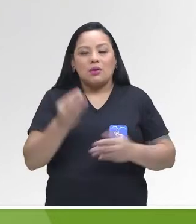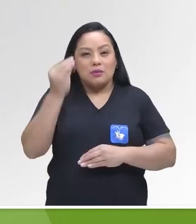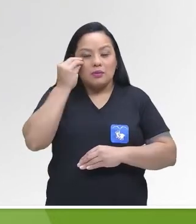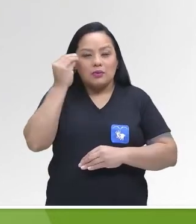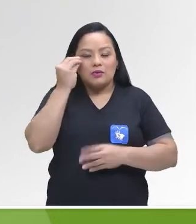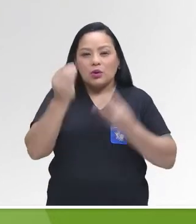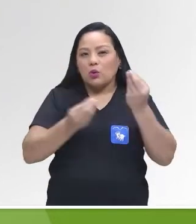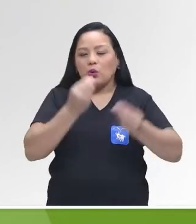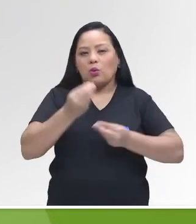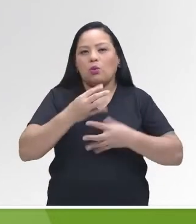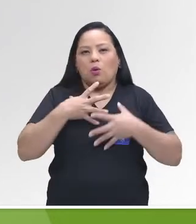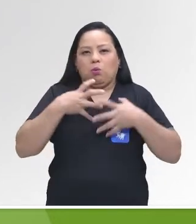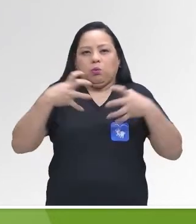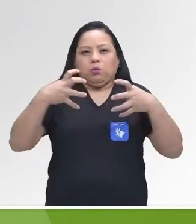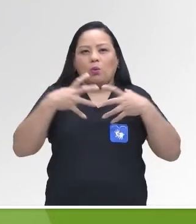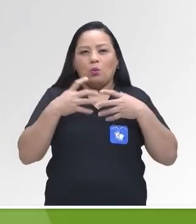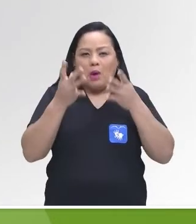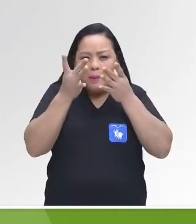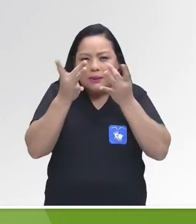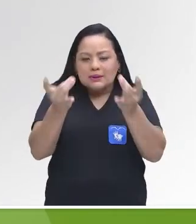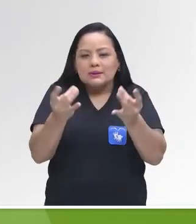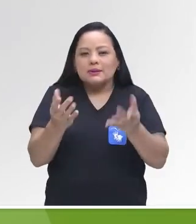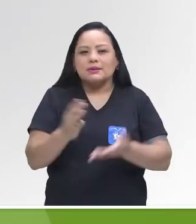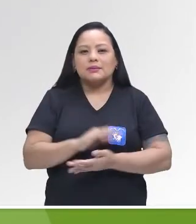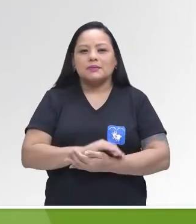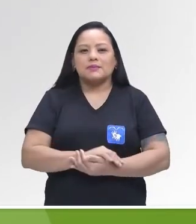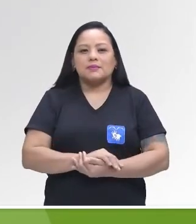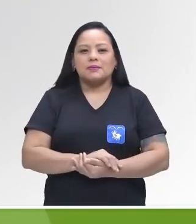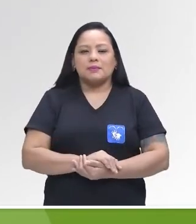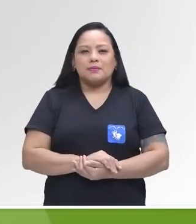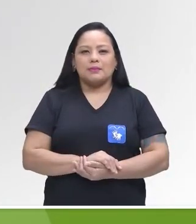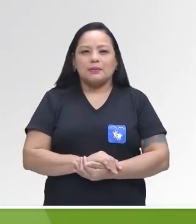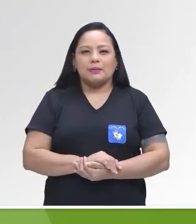vocalização dos sapos, então prestem bastante atenção.